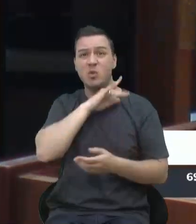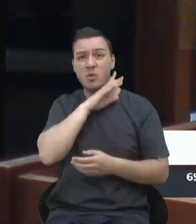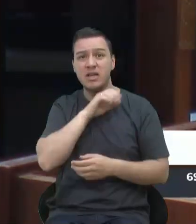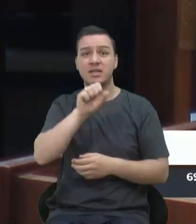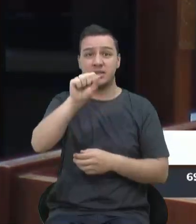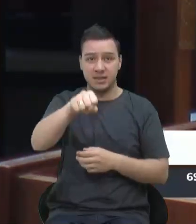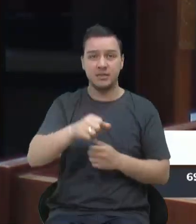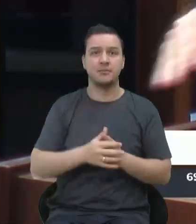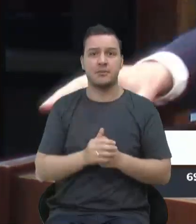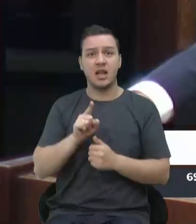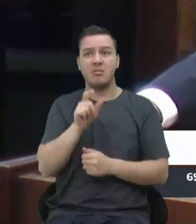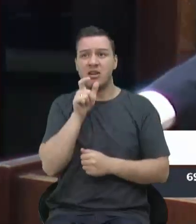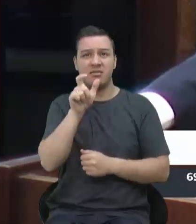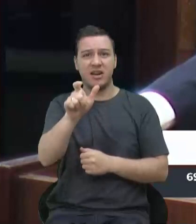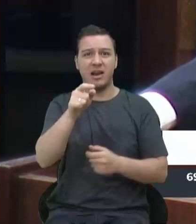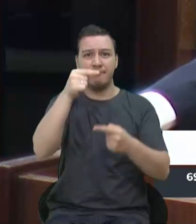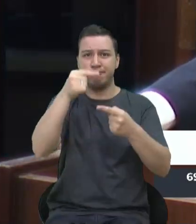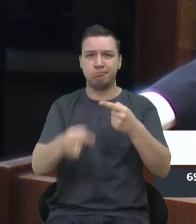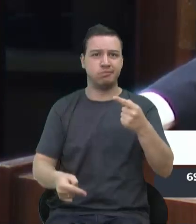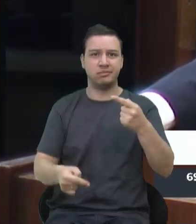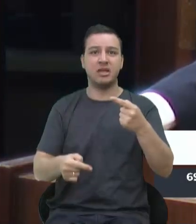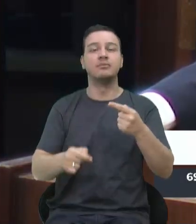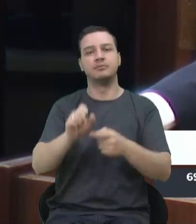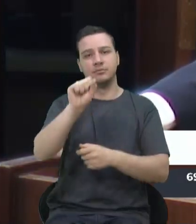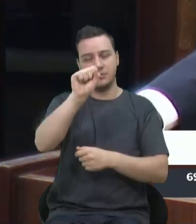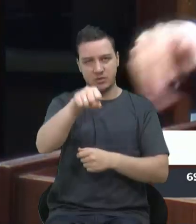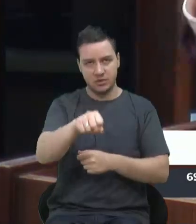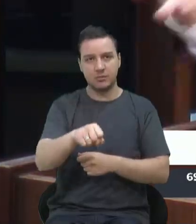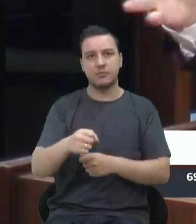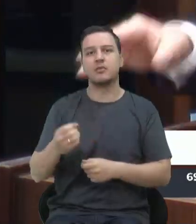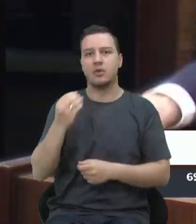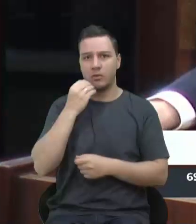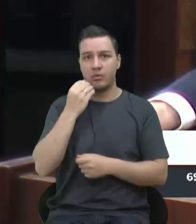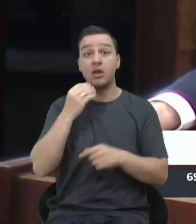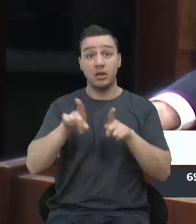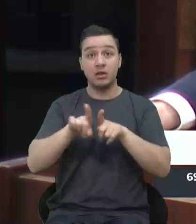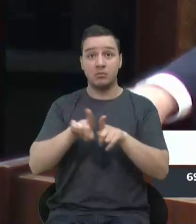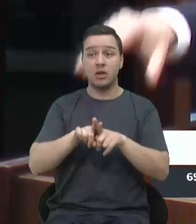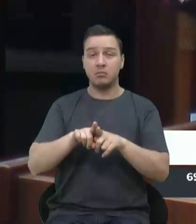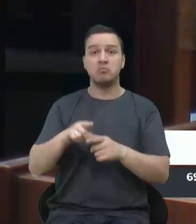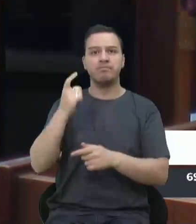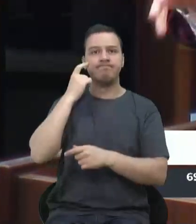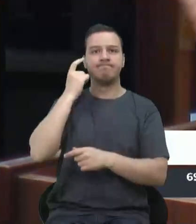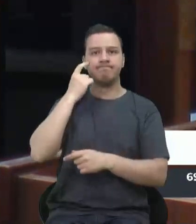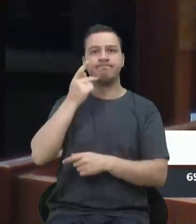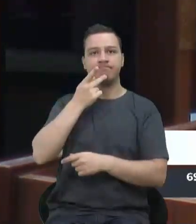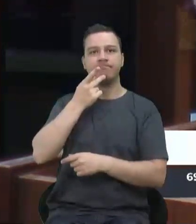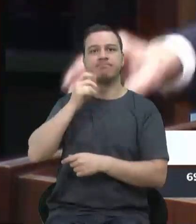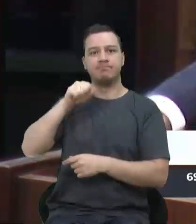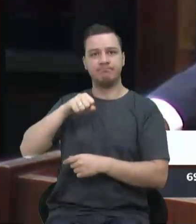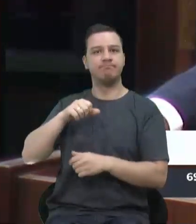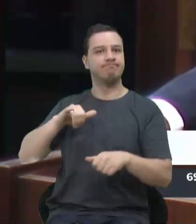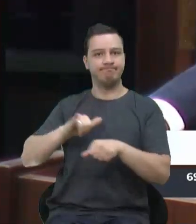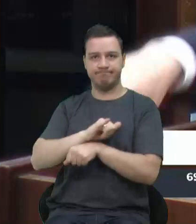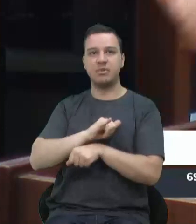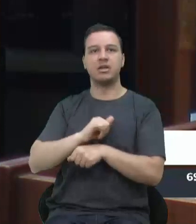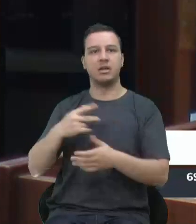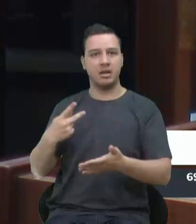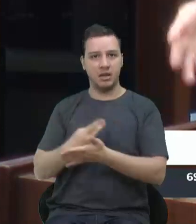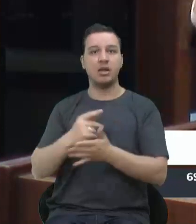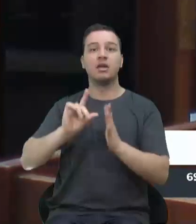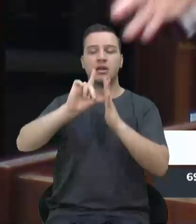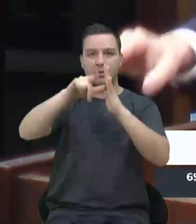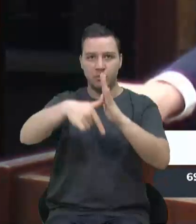fala absolutamente inadequada, foi, sem dúvida nenhuma, e ele reconheceu isso, e teve a oportunidade na sequência depois de